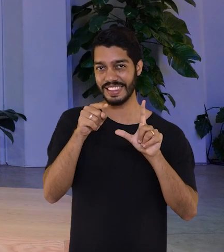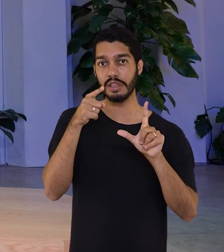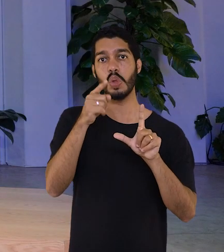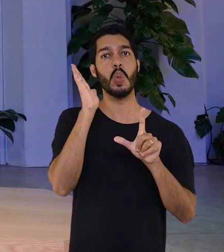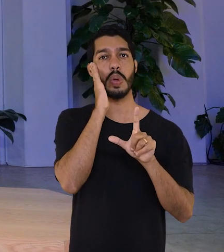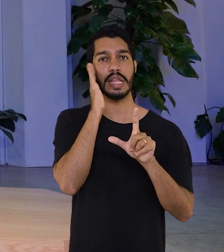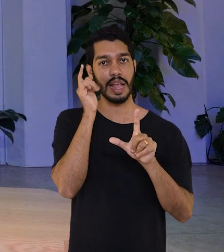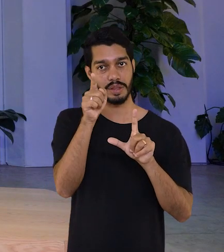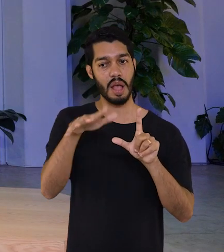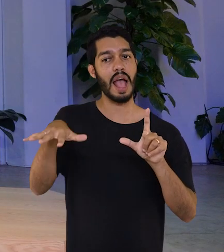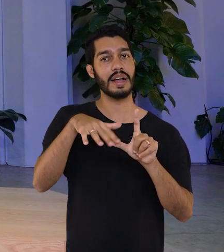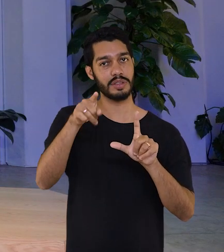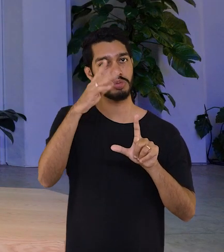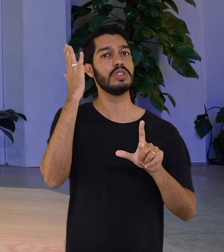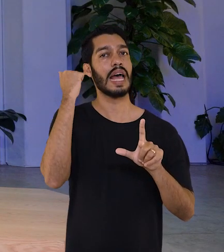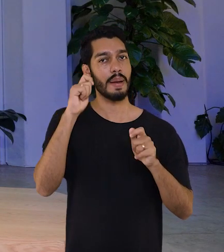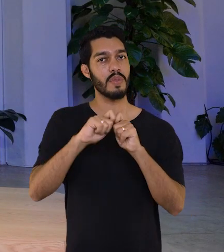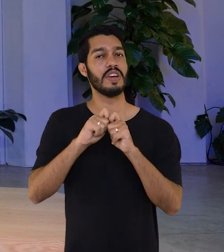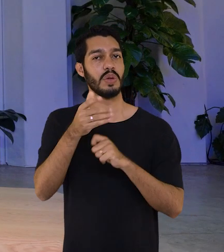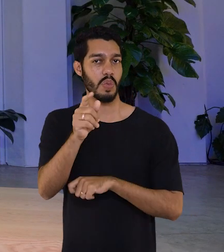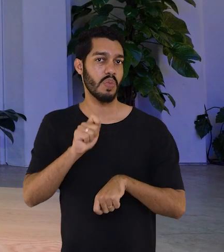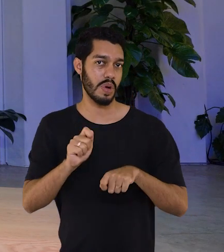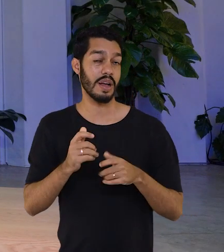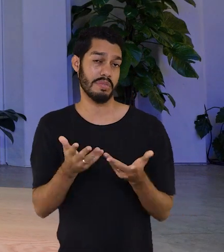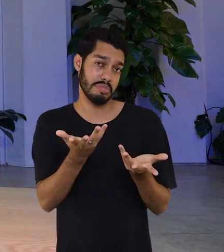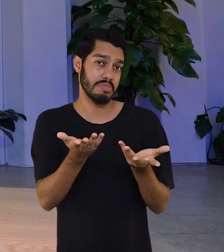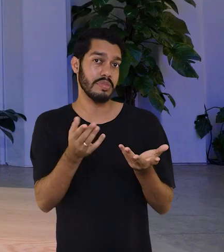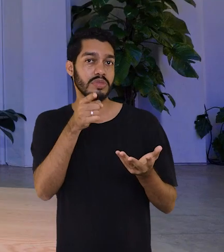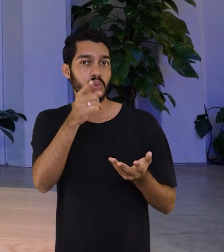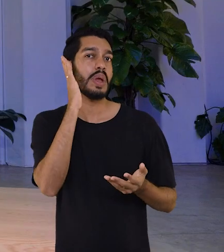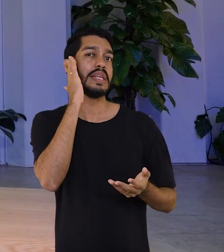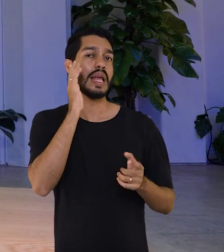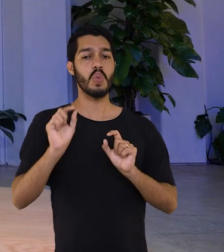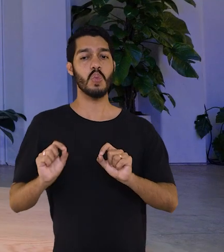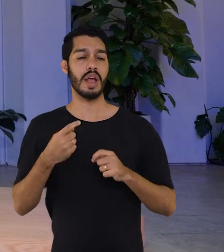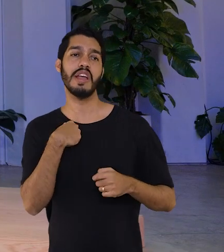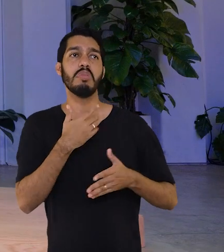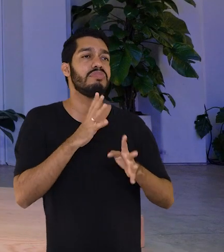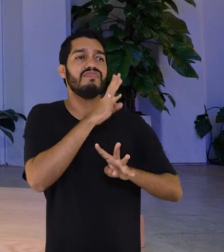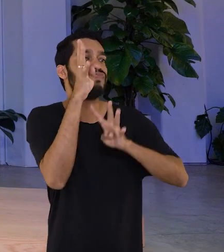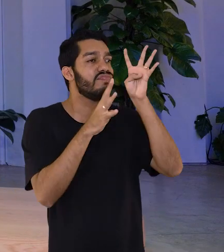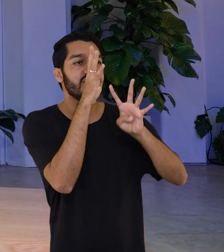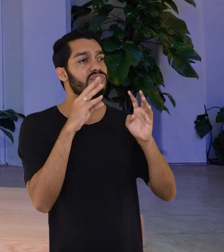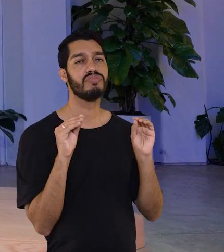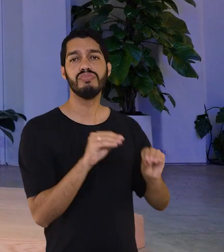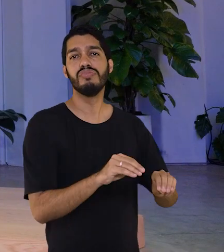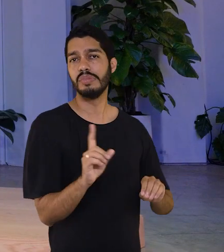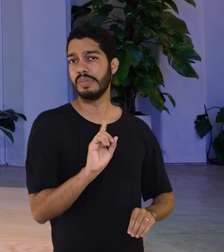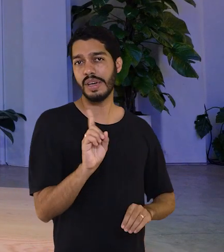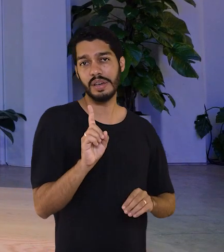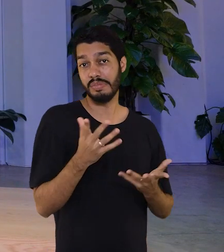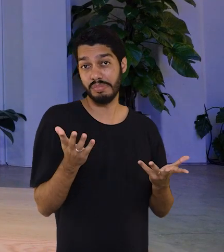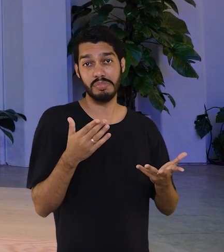coisa... Repara que você entende do que você está fazendo. Exato, também na ferramenta, né? Então, é isso, é entender o que você está fazendo. Eu nunca faria